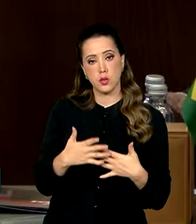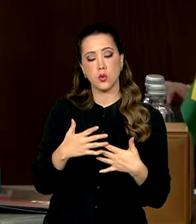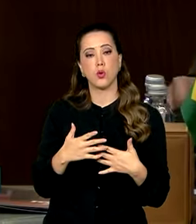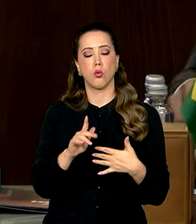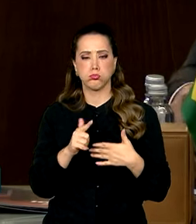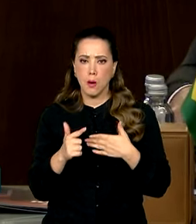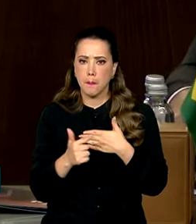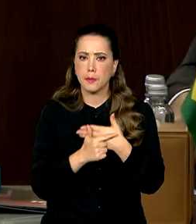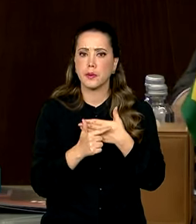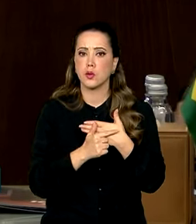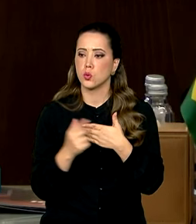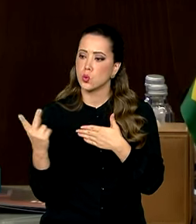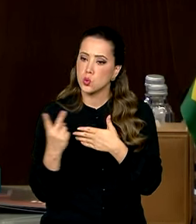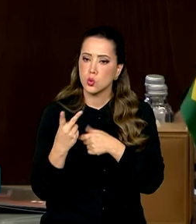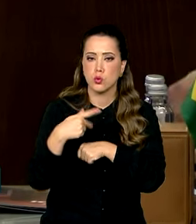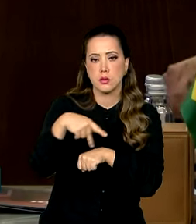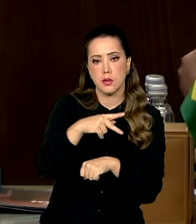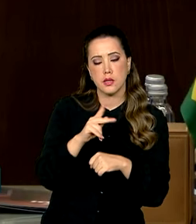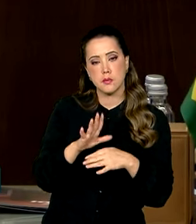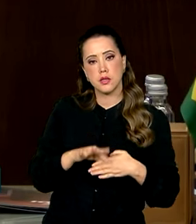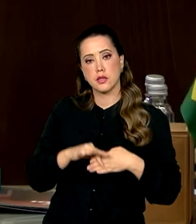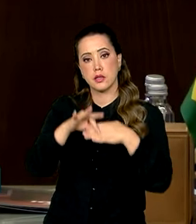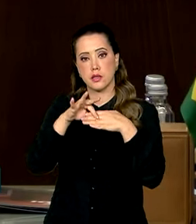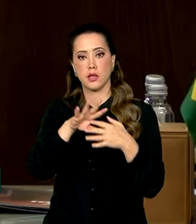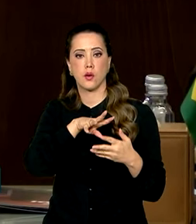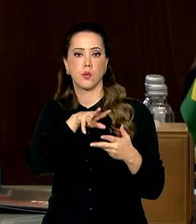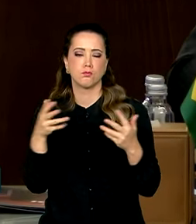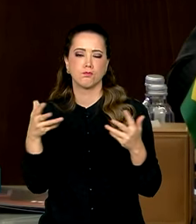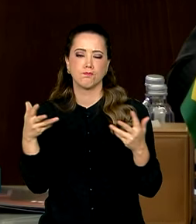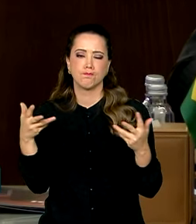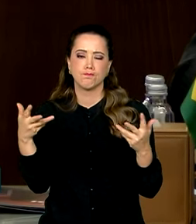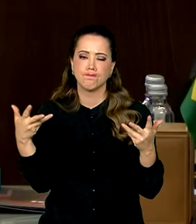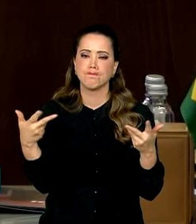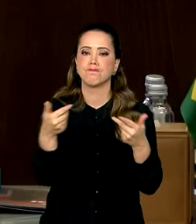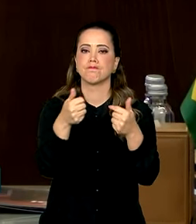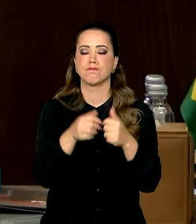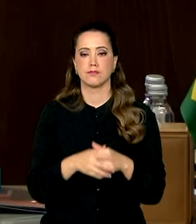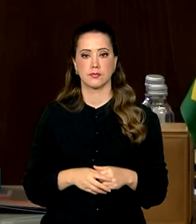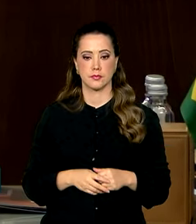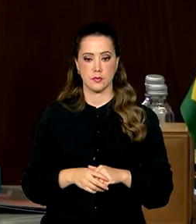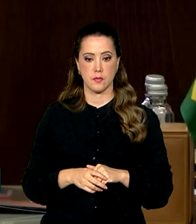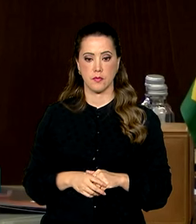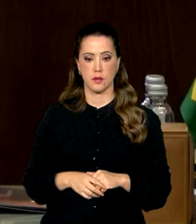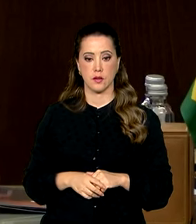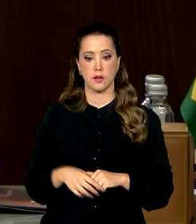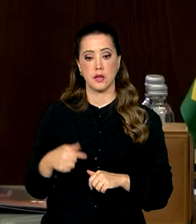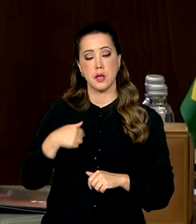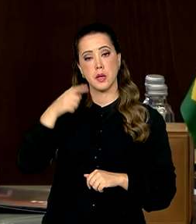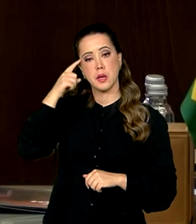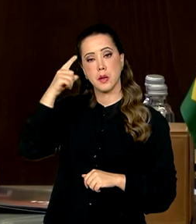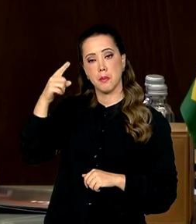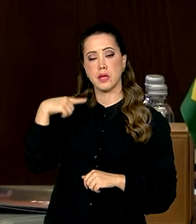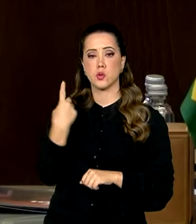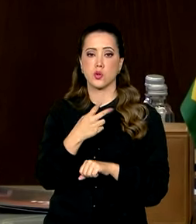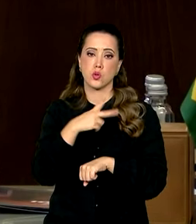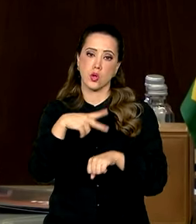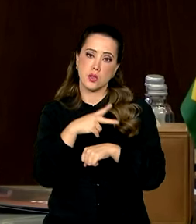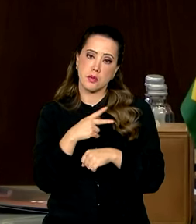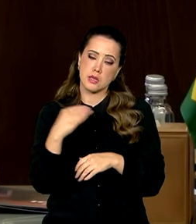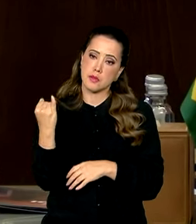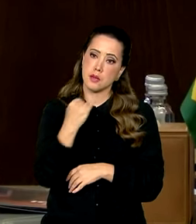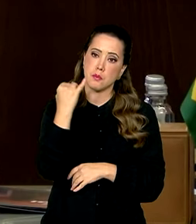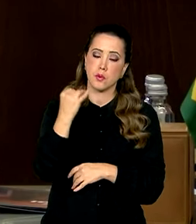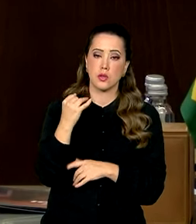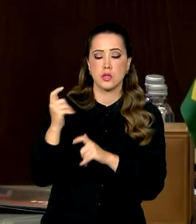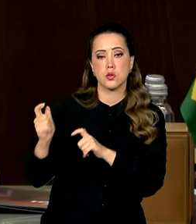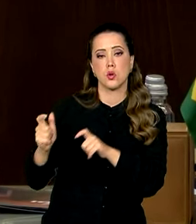dois países para uma governança global mais eficiente. Eu penso que nossos países, pela importância regional que cada um de